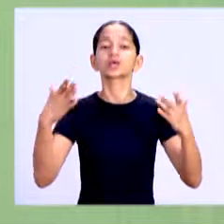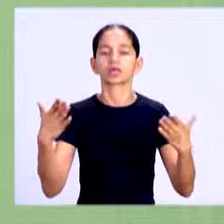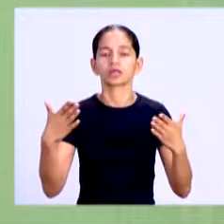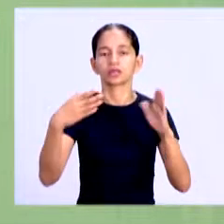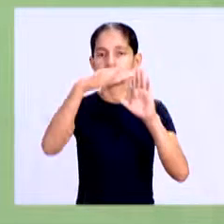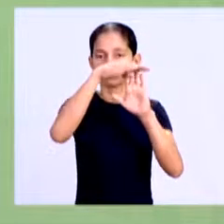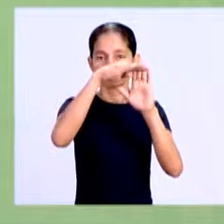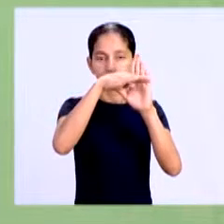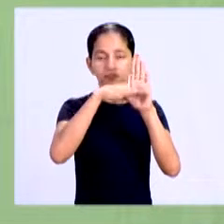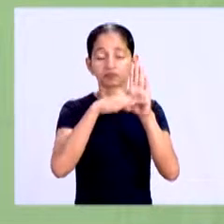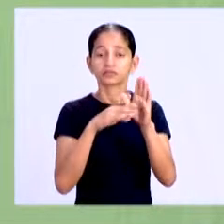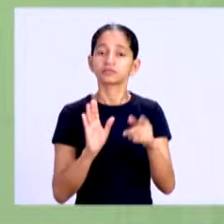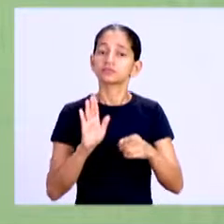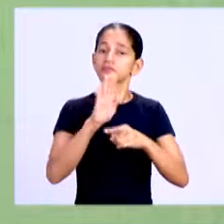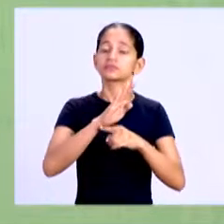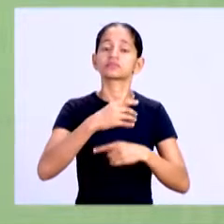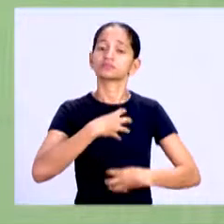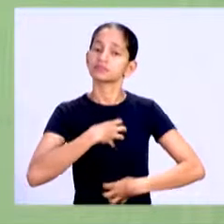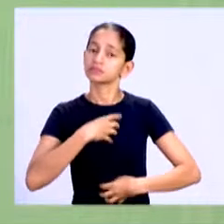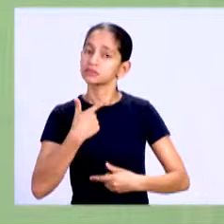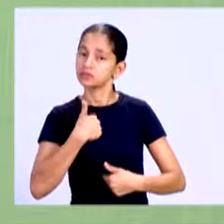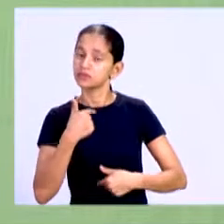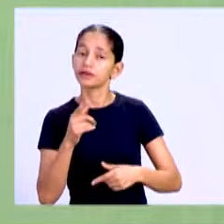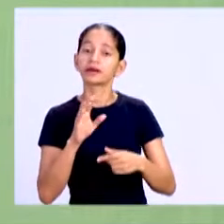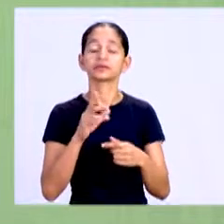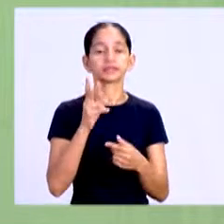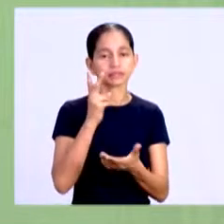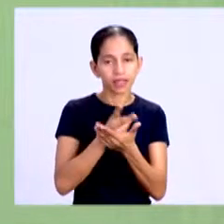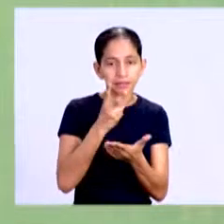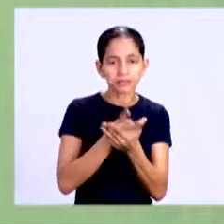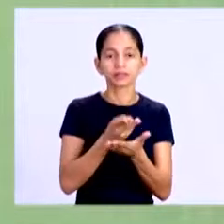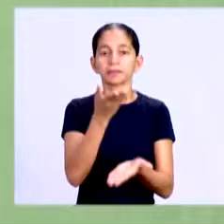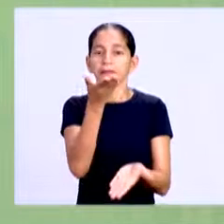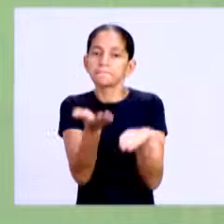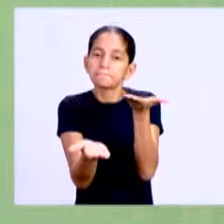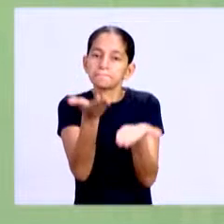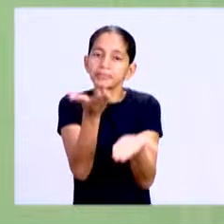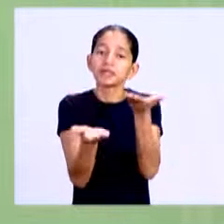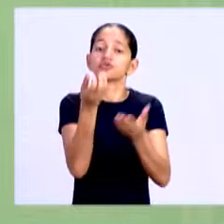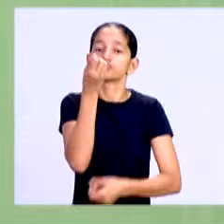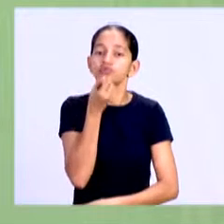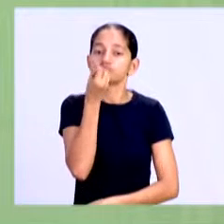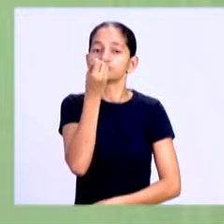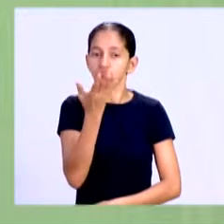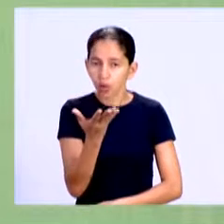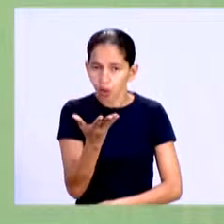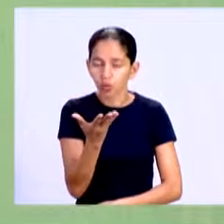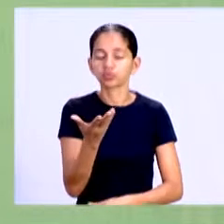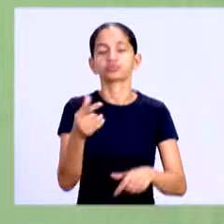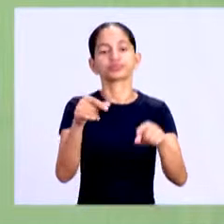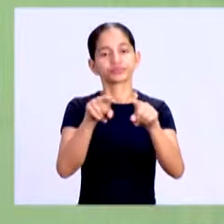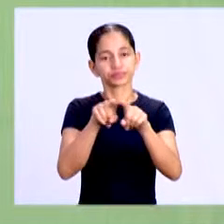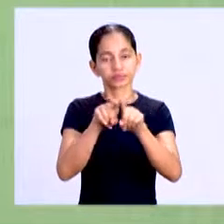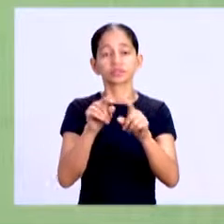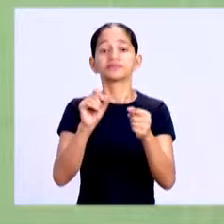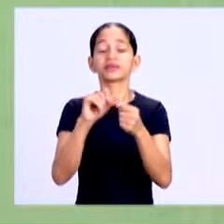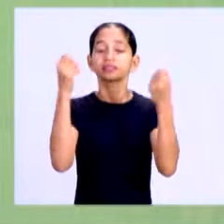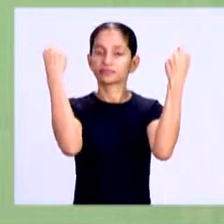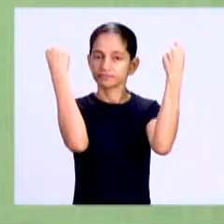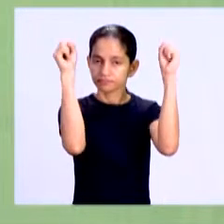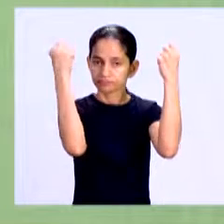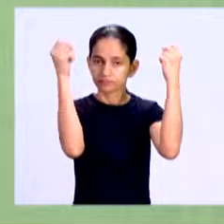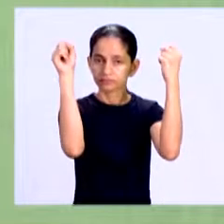pode estar oferecendo para esse idoso? Manter um peso saudável, realizar atividades